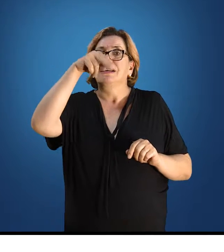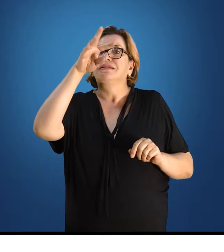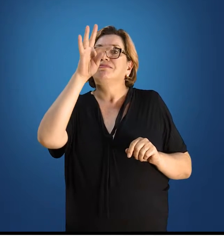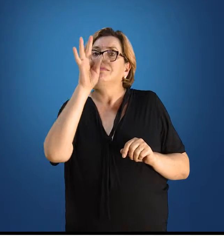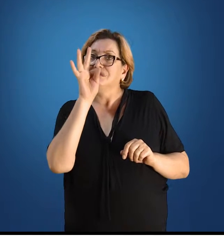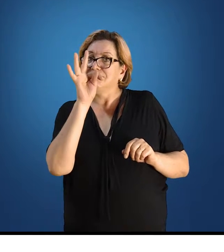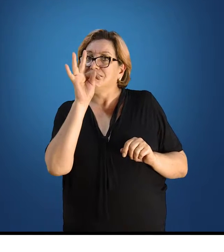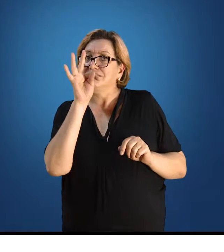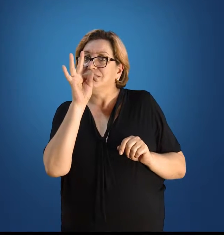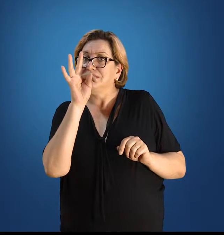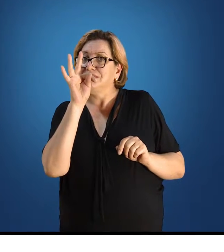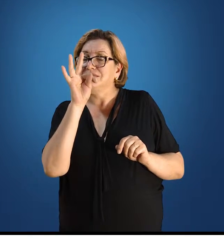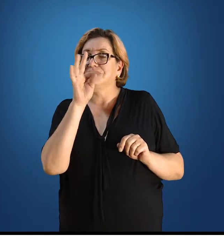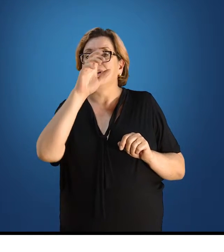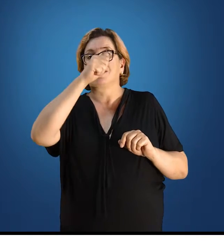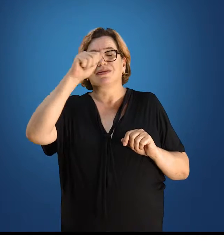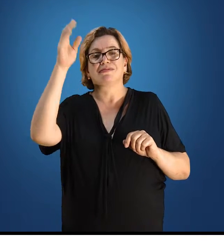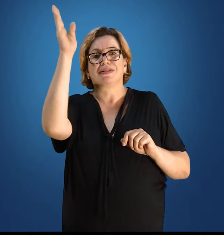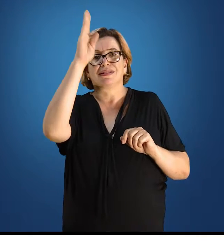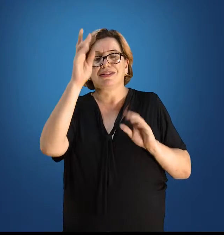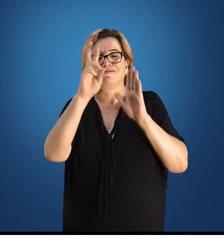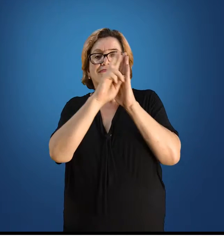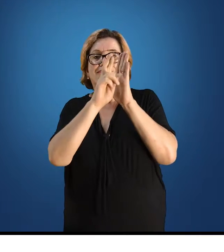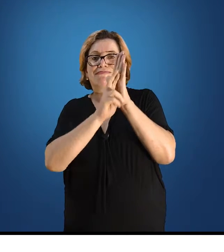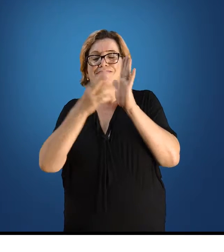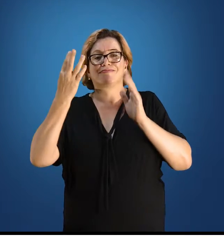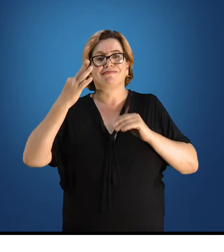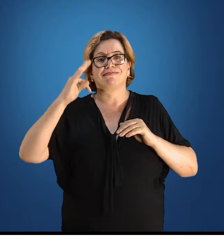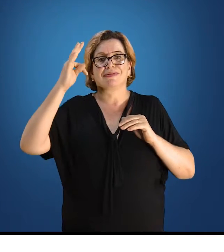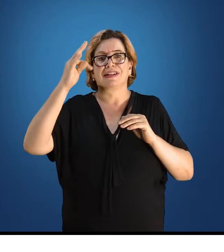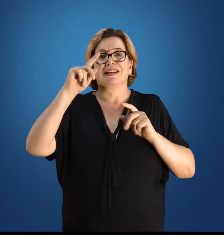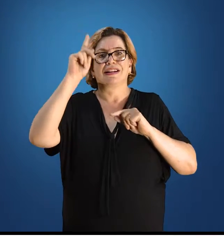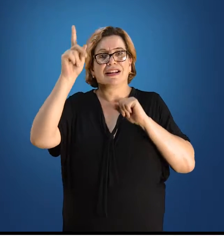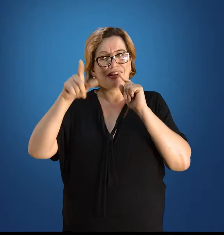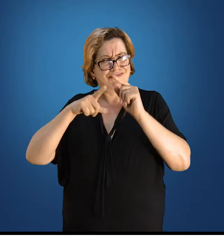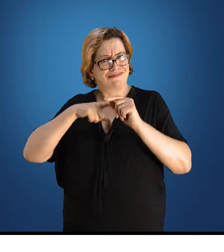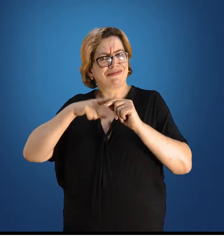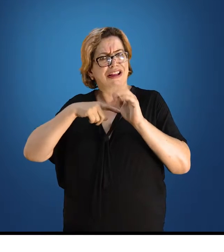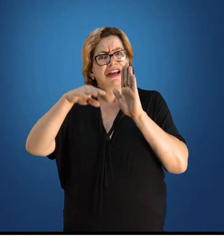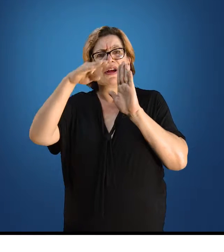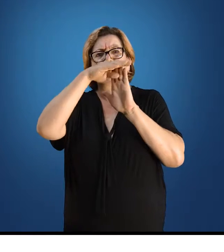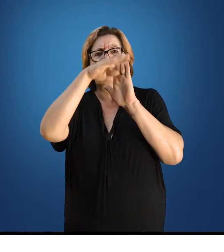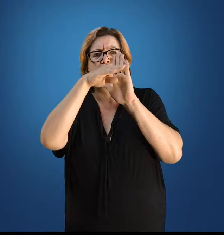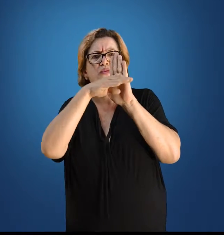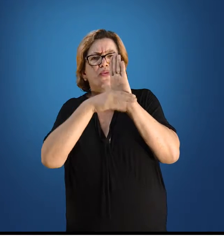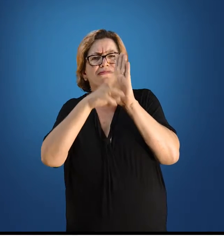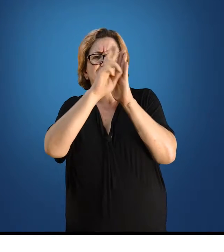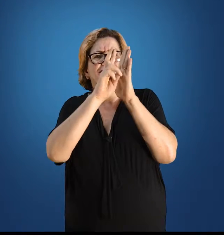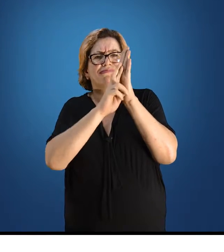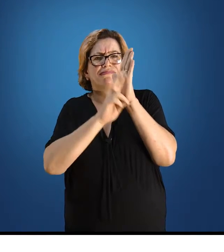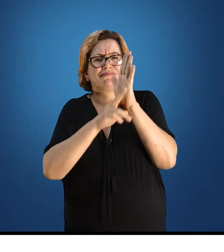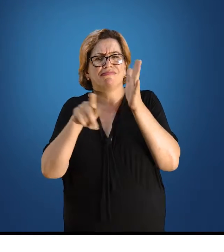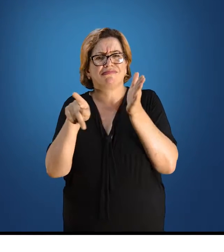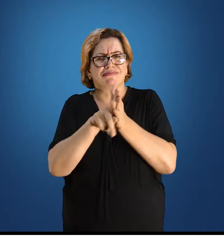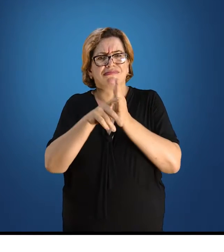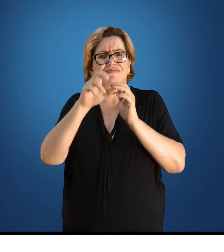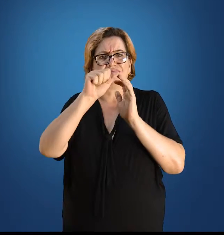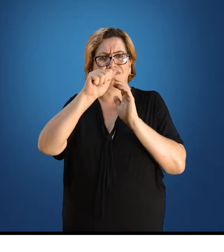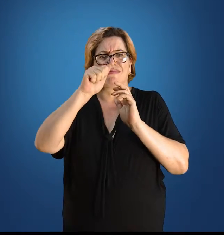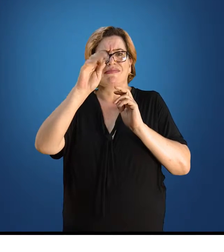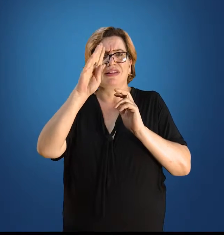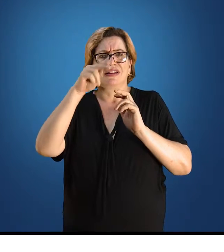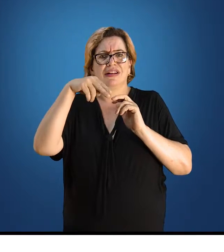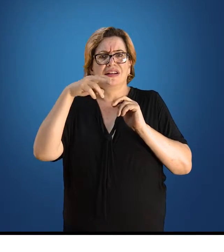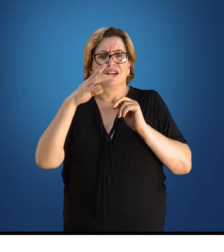de Normas Técnicas. Lá na apostila do módulo 3 vocês vão encontrar uma lista de normas que tem que ser seguidas, né, então você